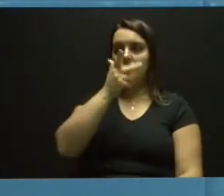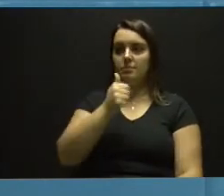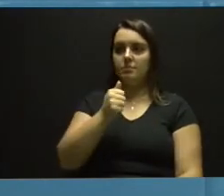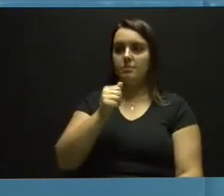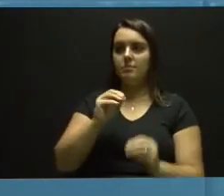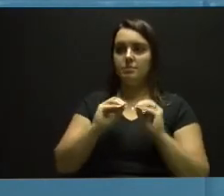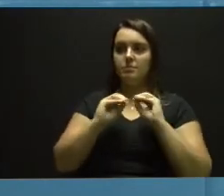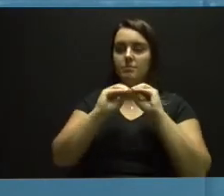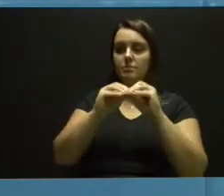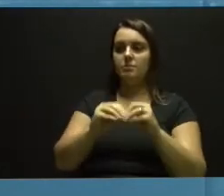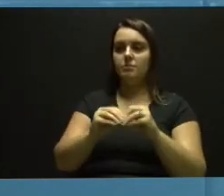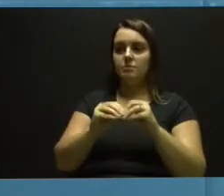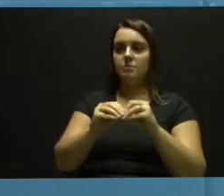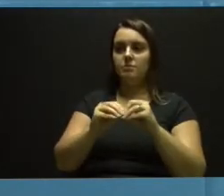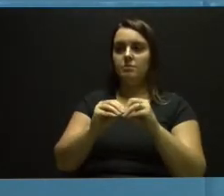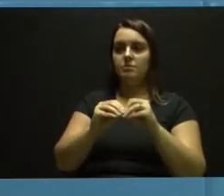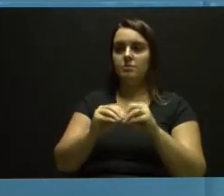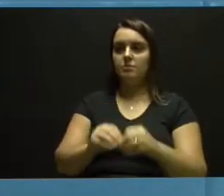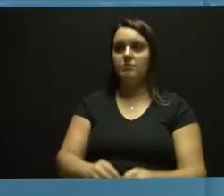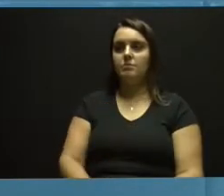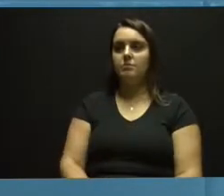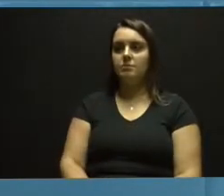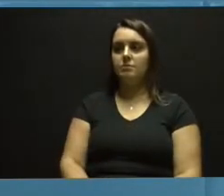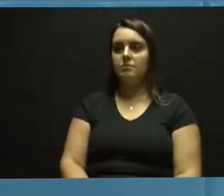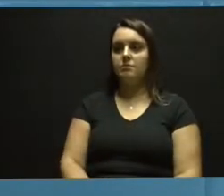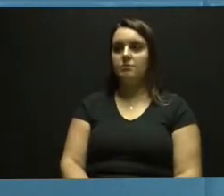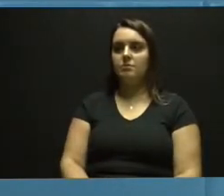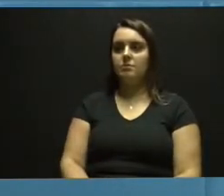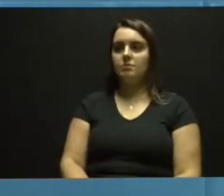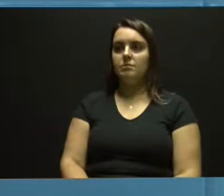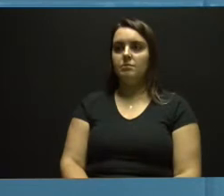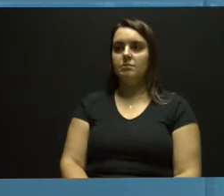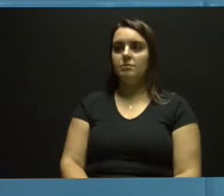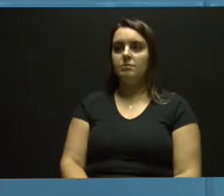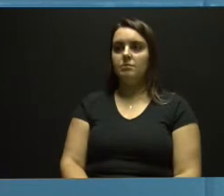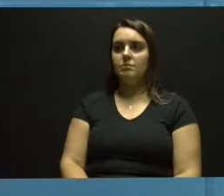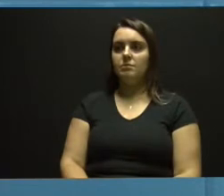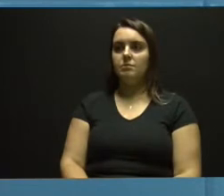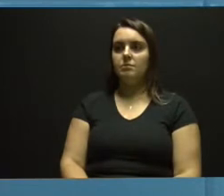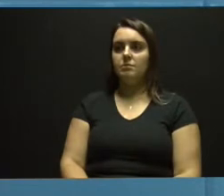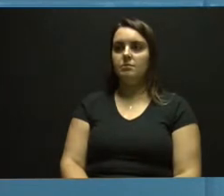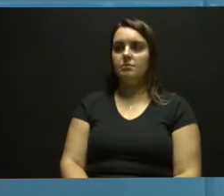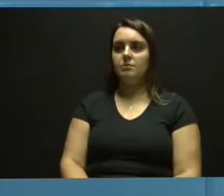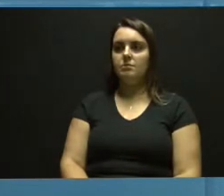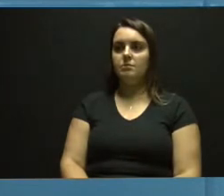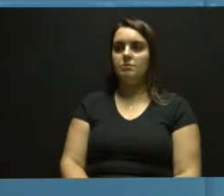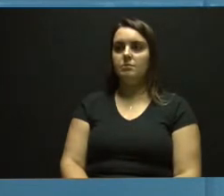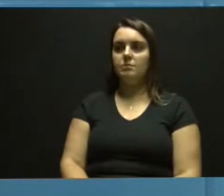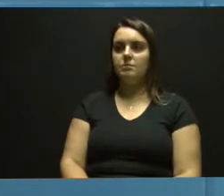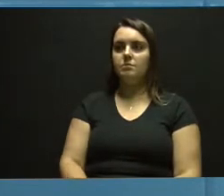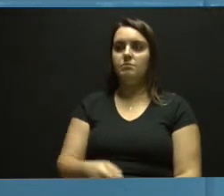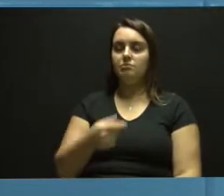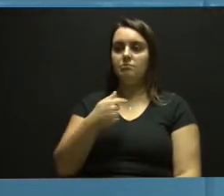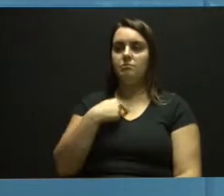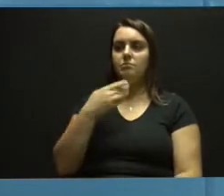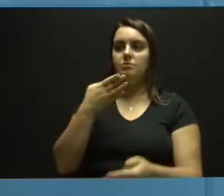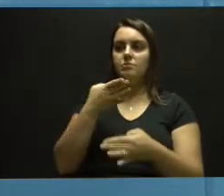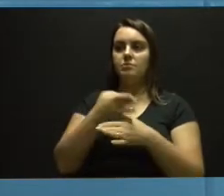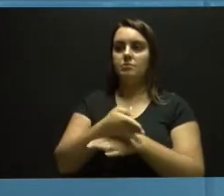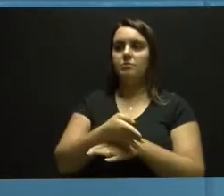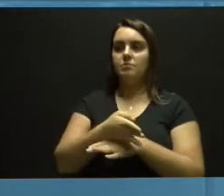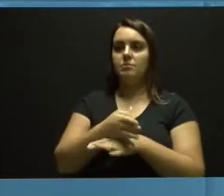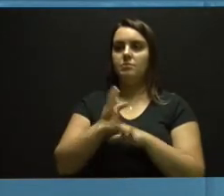colocava à frente daquela banda certa vez a minha banda foi participar de um